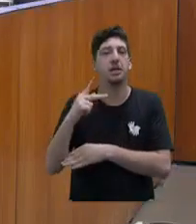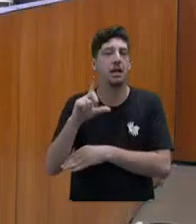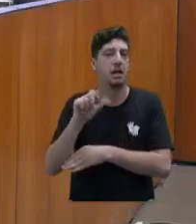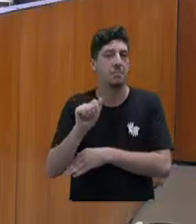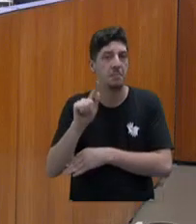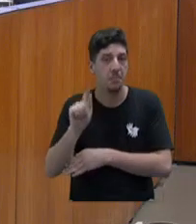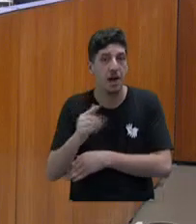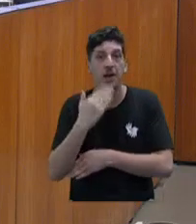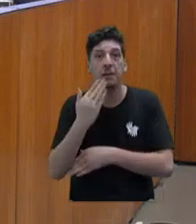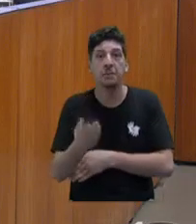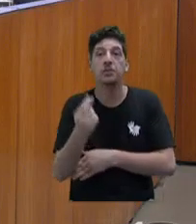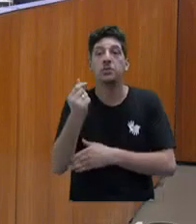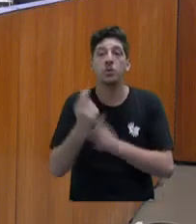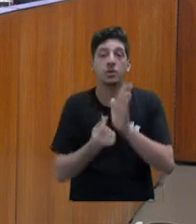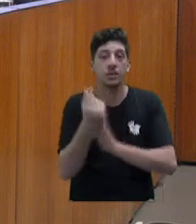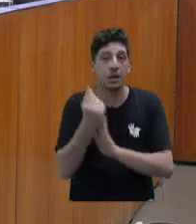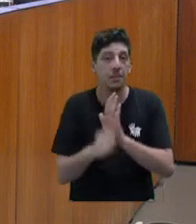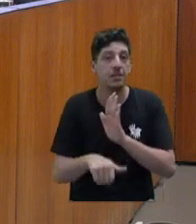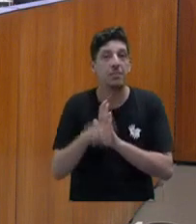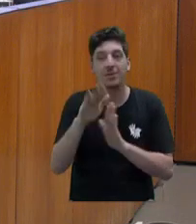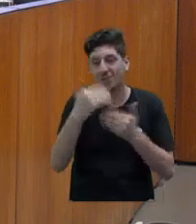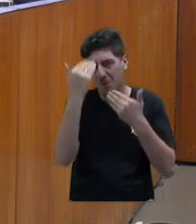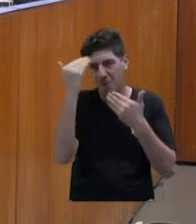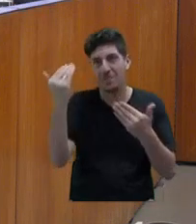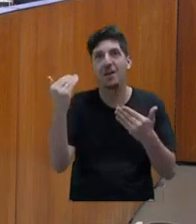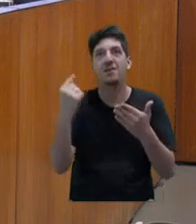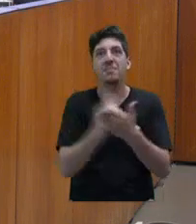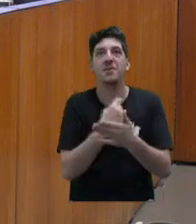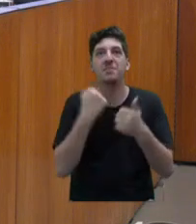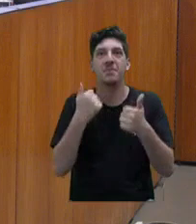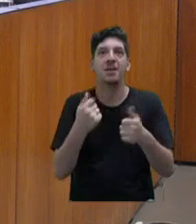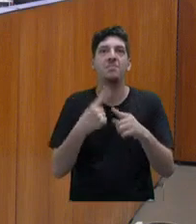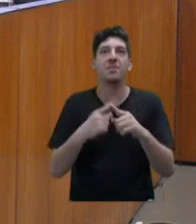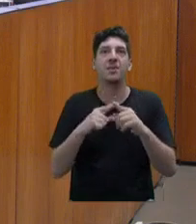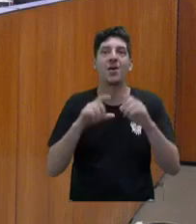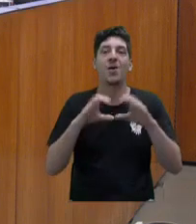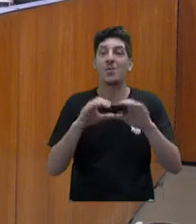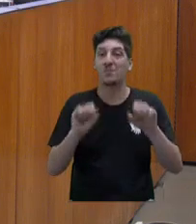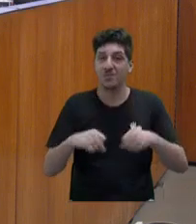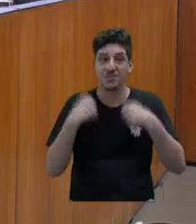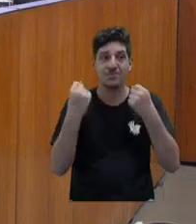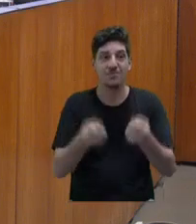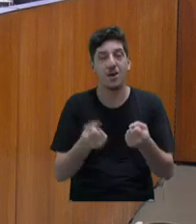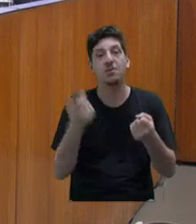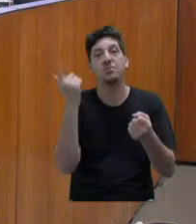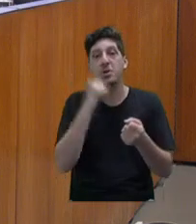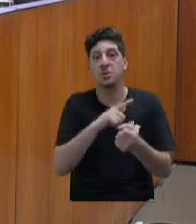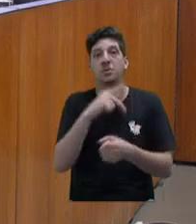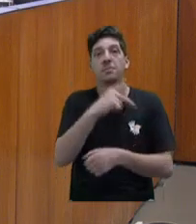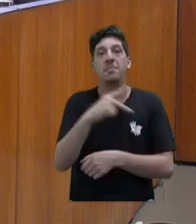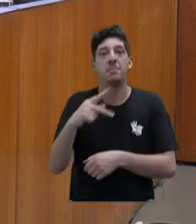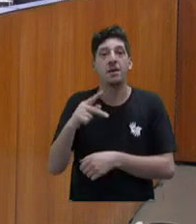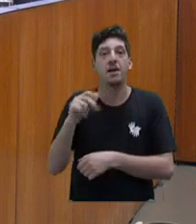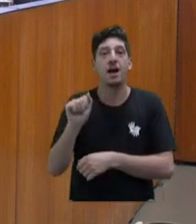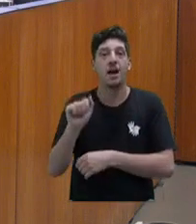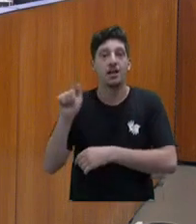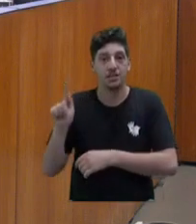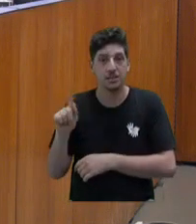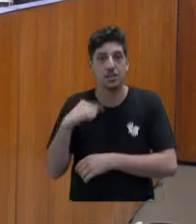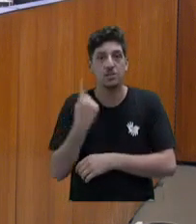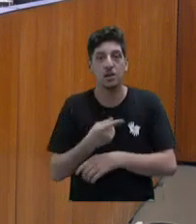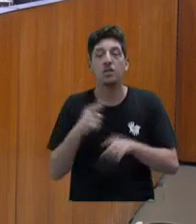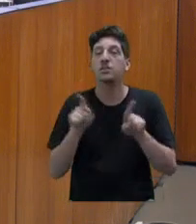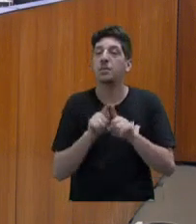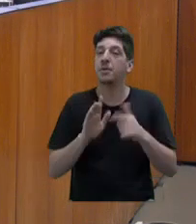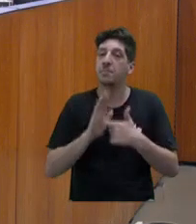mais orçamento. Muito obrigado pela pergunta, porque agora nossa equipe está toda empenhada em fazer o PPAG e para que a gente faça